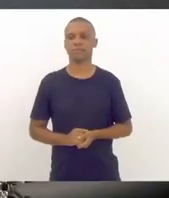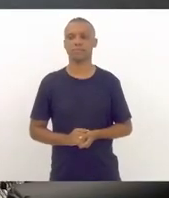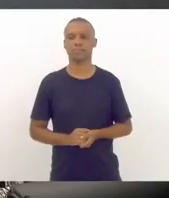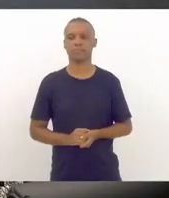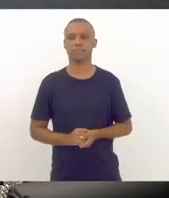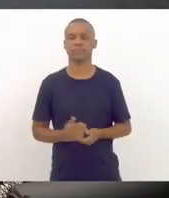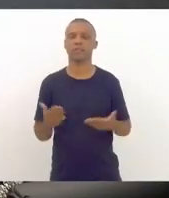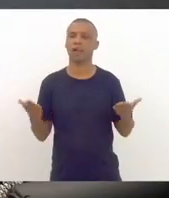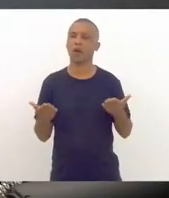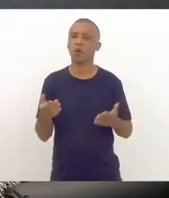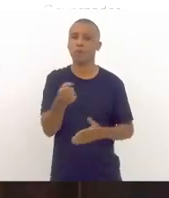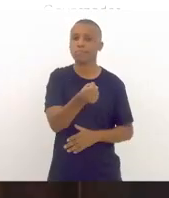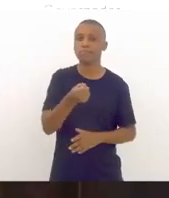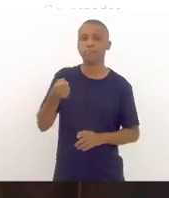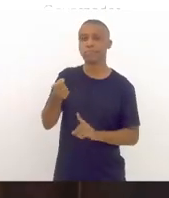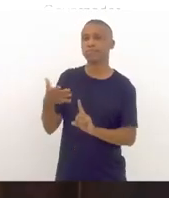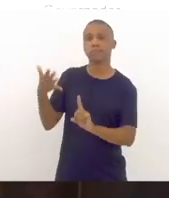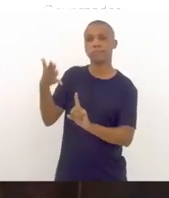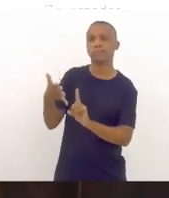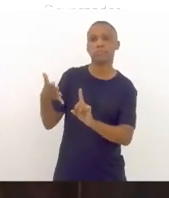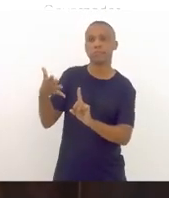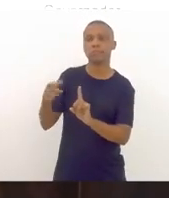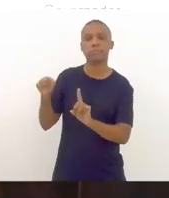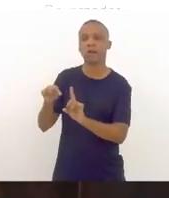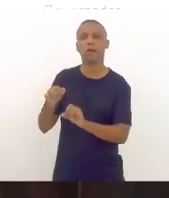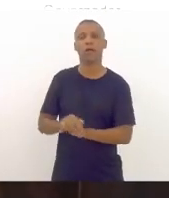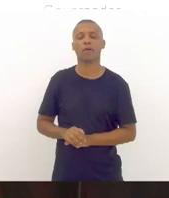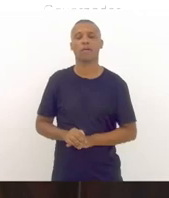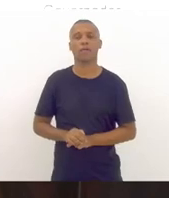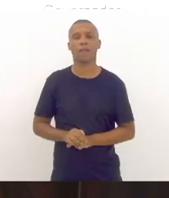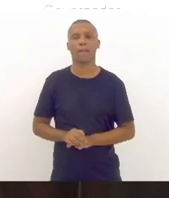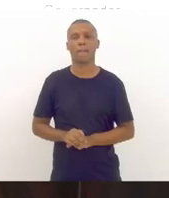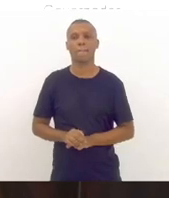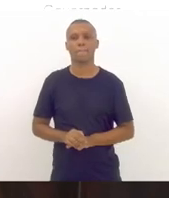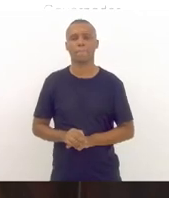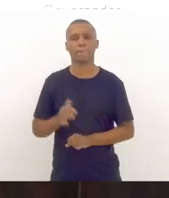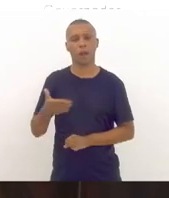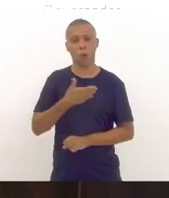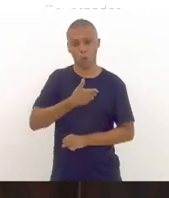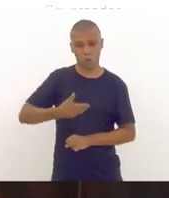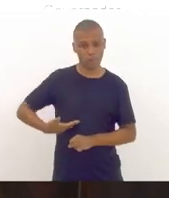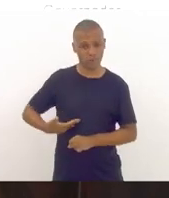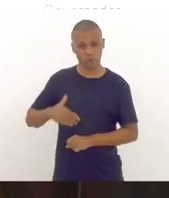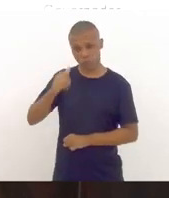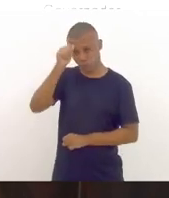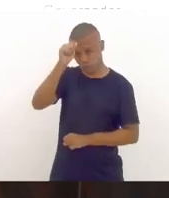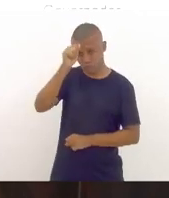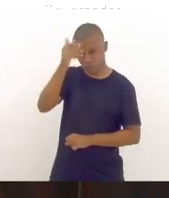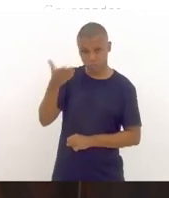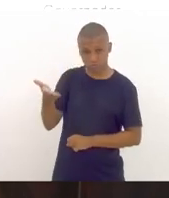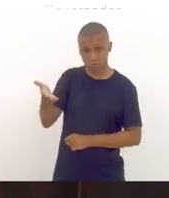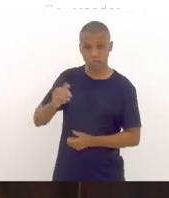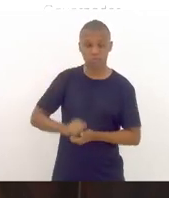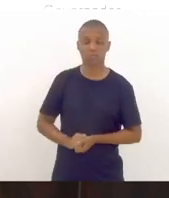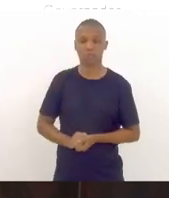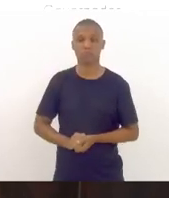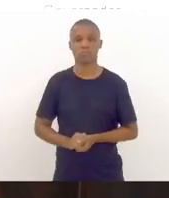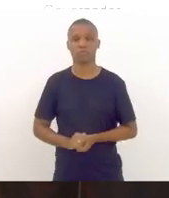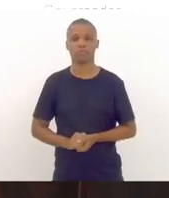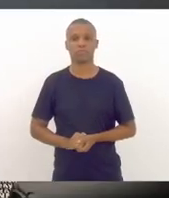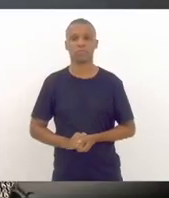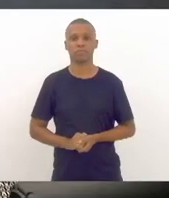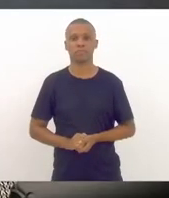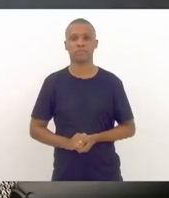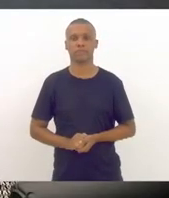Agora eu vou passar a palavra ao excelentíssimo governador do Estado do Rio de Janeiro, Cláudio Castro.